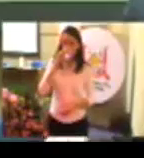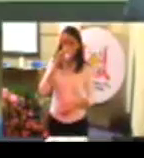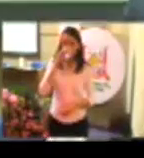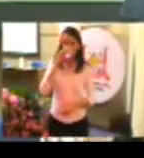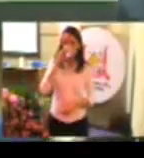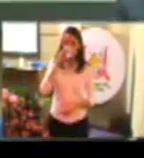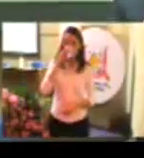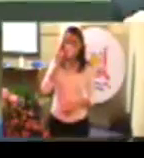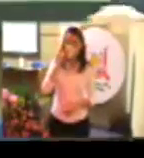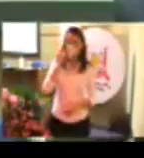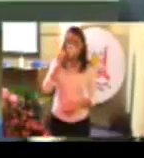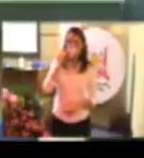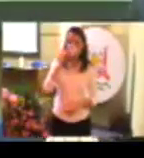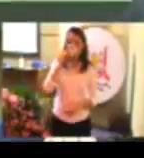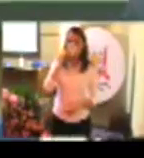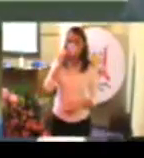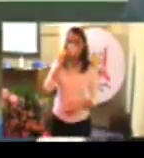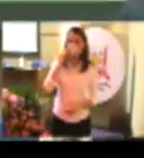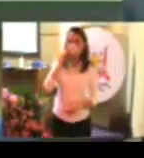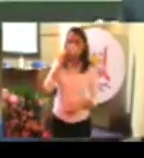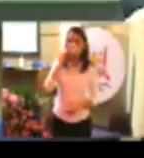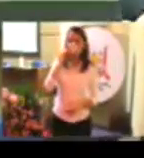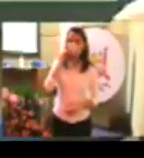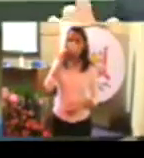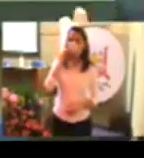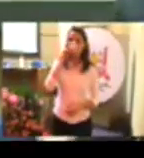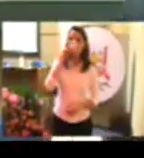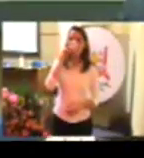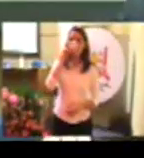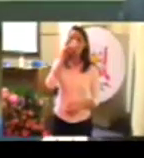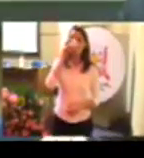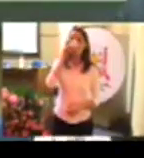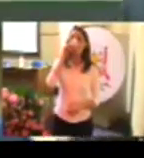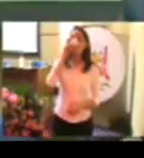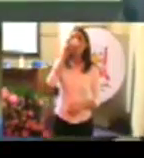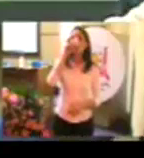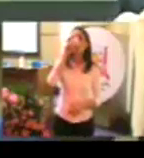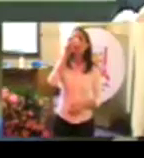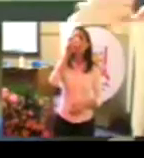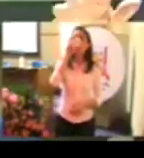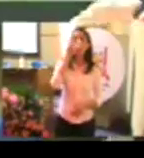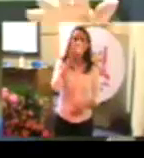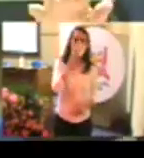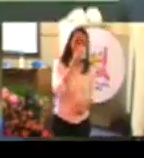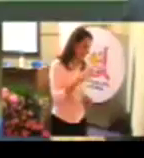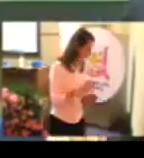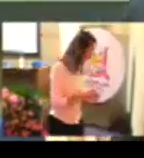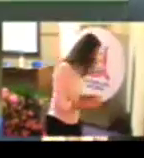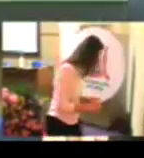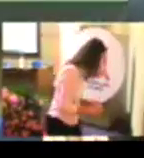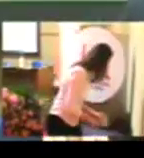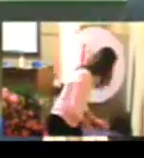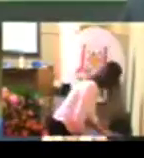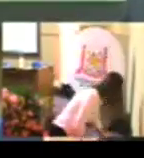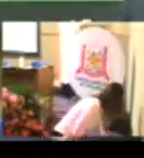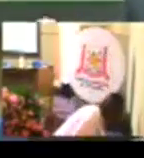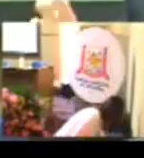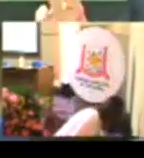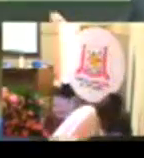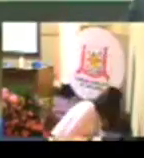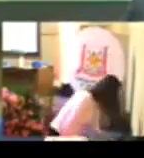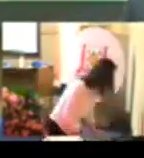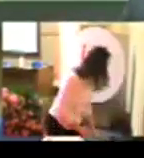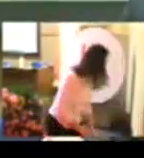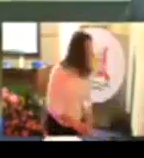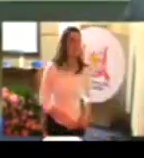nada. A vida profissional, a vida pessoal, a vida das relações interpessoais, que não